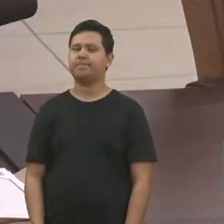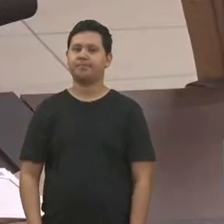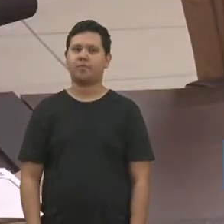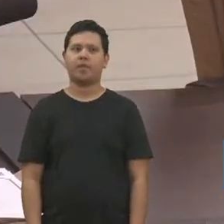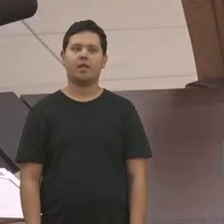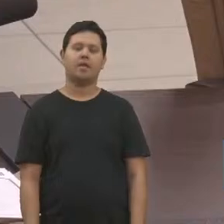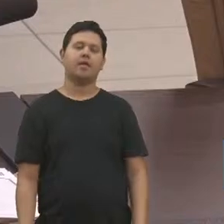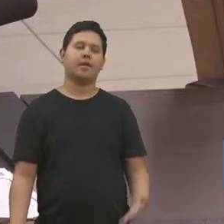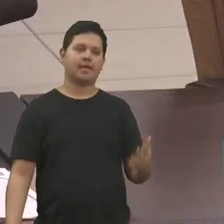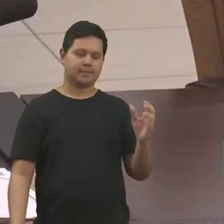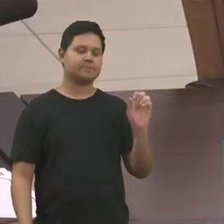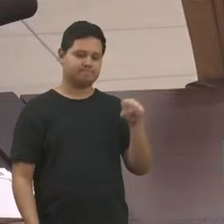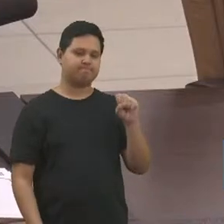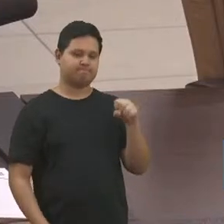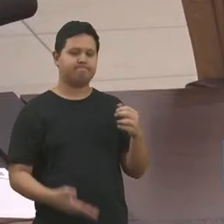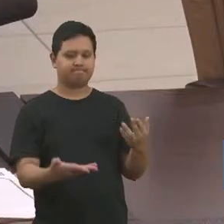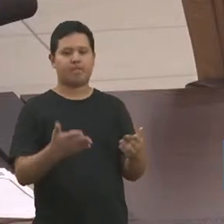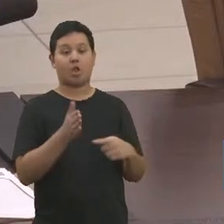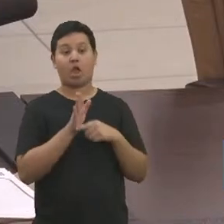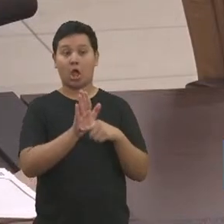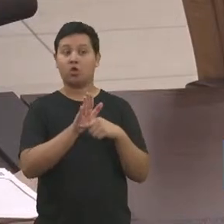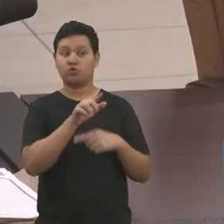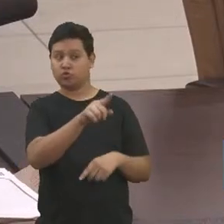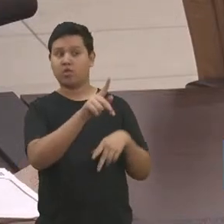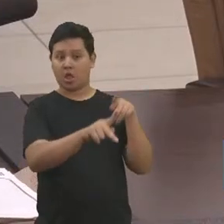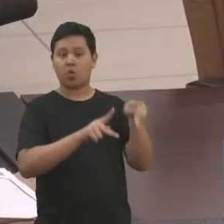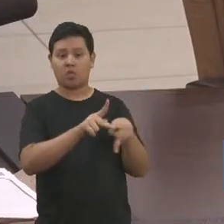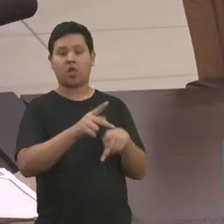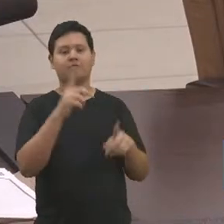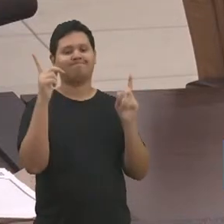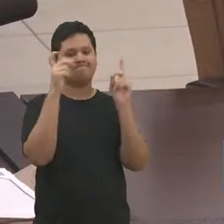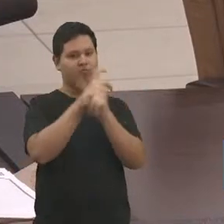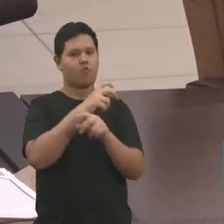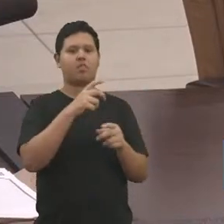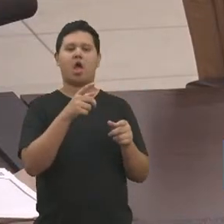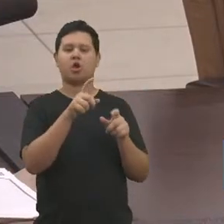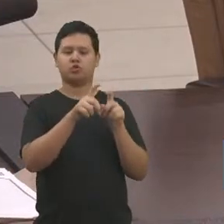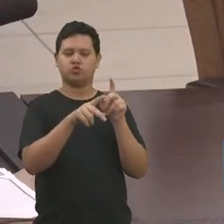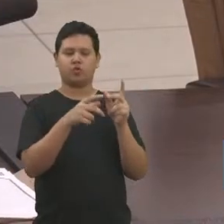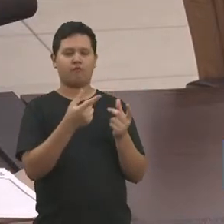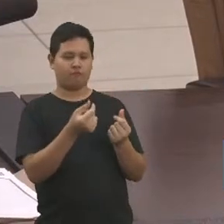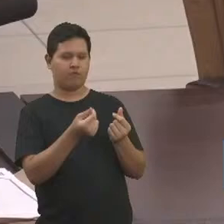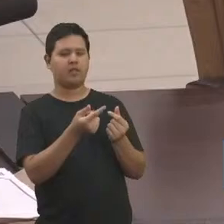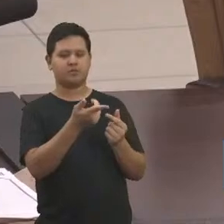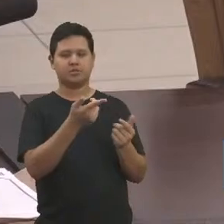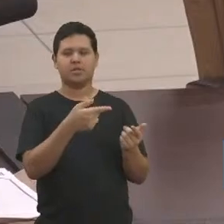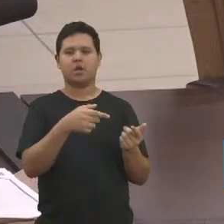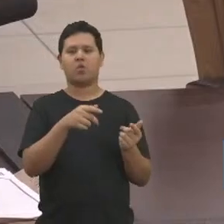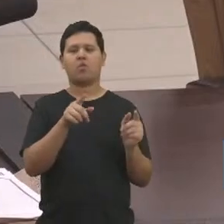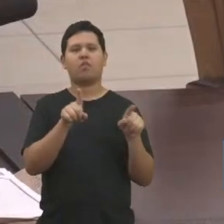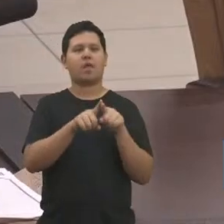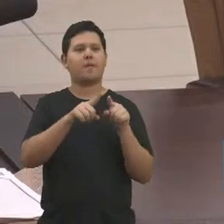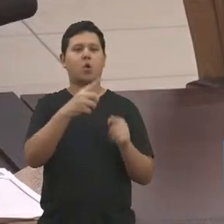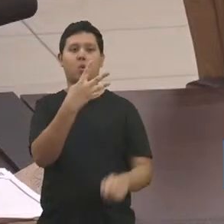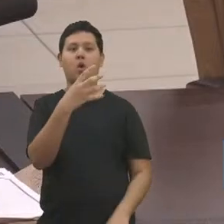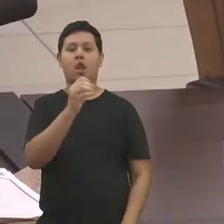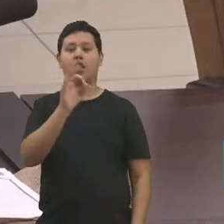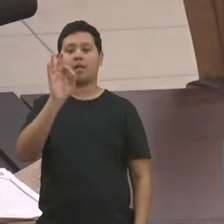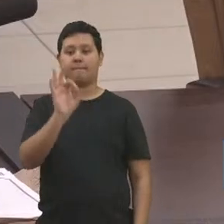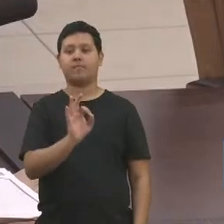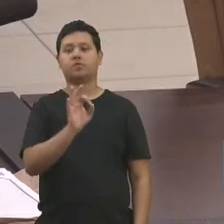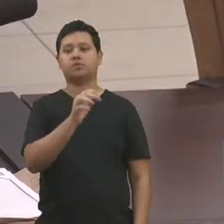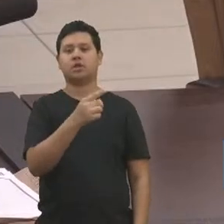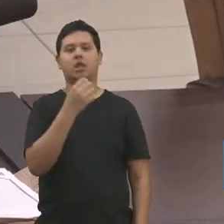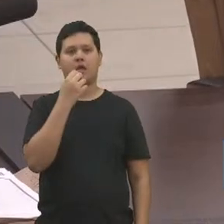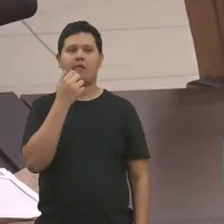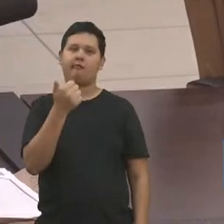bastante o cidadão, né? Aquele que está com dificuldade de colocar comida na mesa, e o decreto de contingenciamento também de 40%, eu